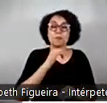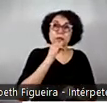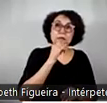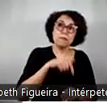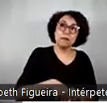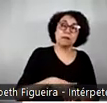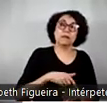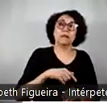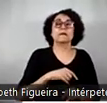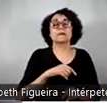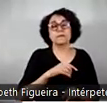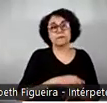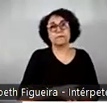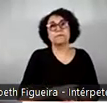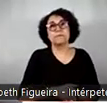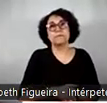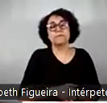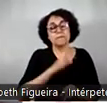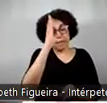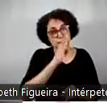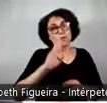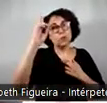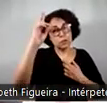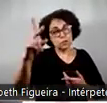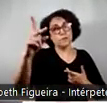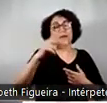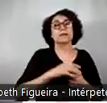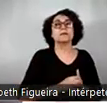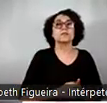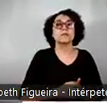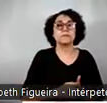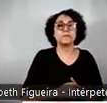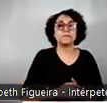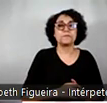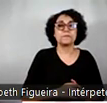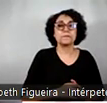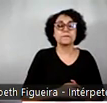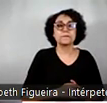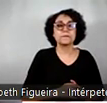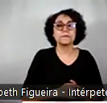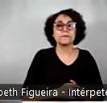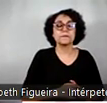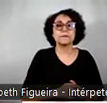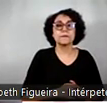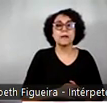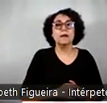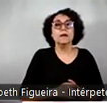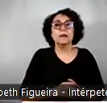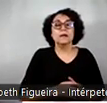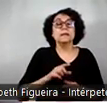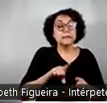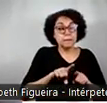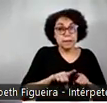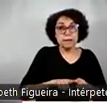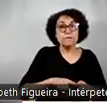as conexões periféricas que são sul globais, o sul global, por exemplo. E aí, pensando